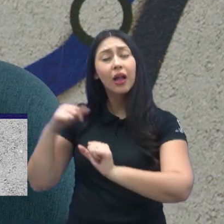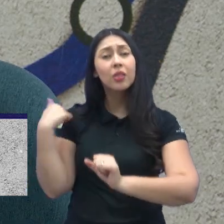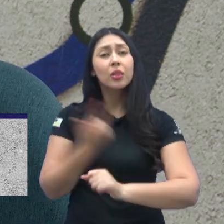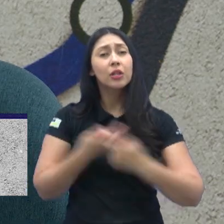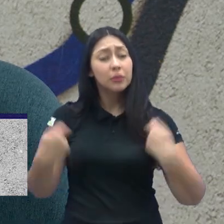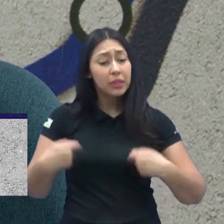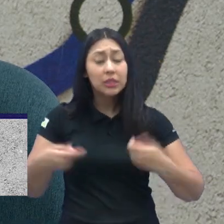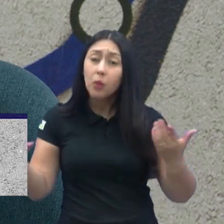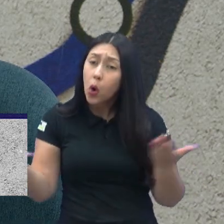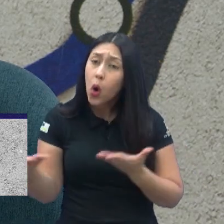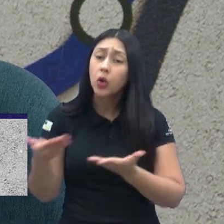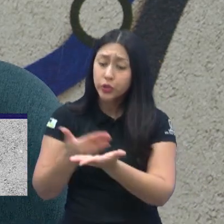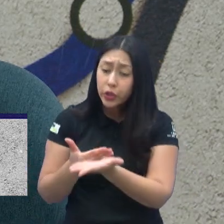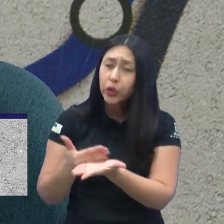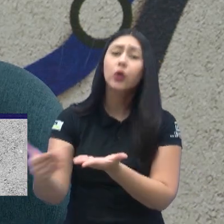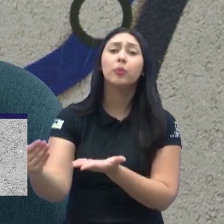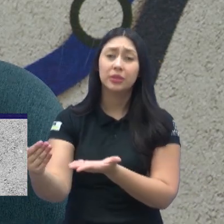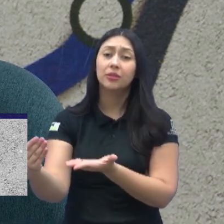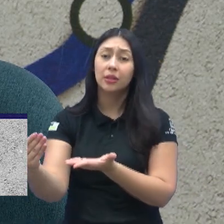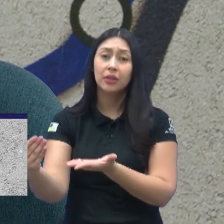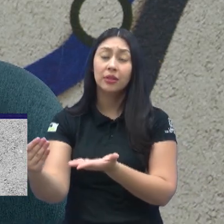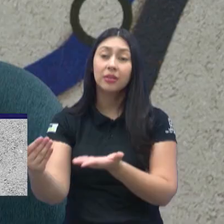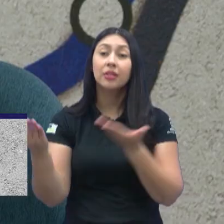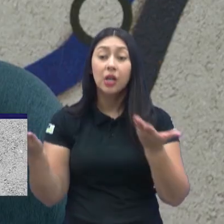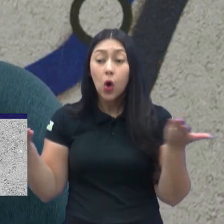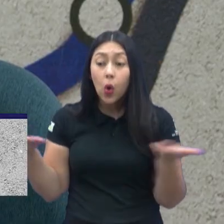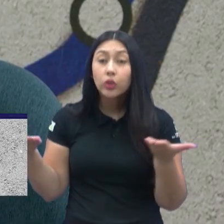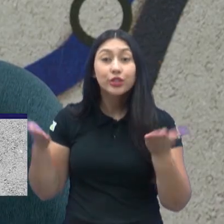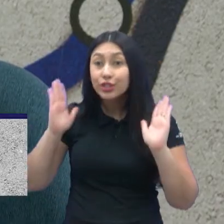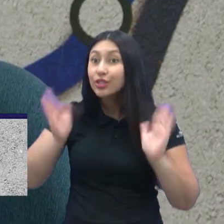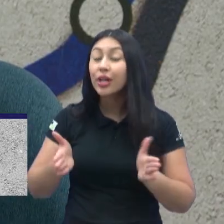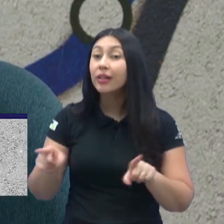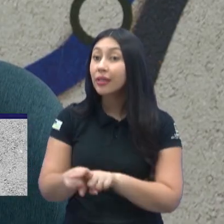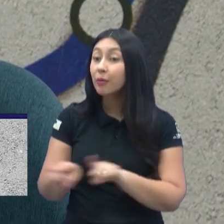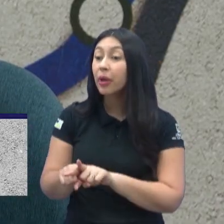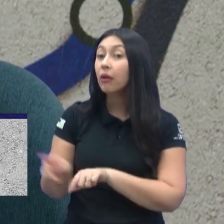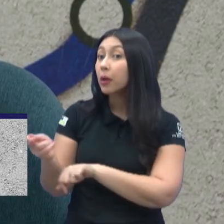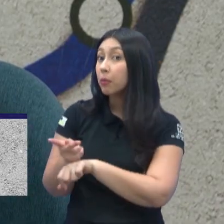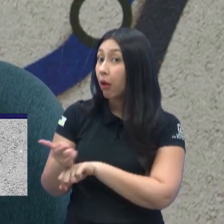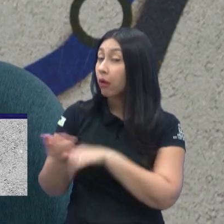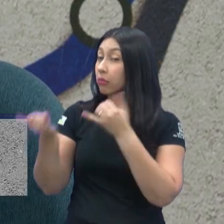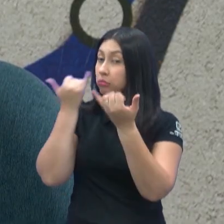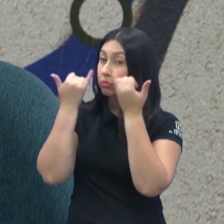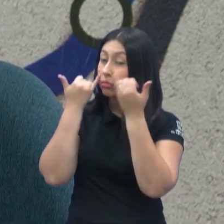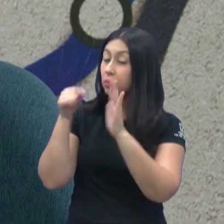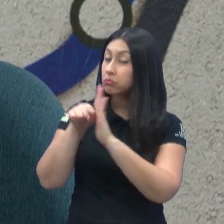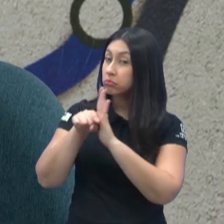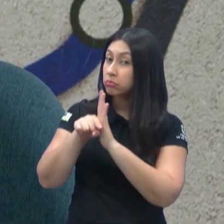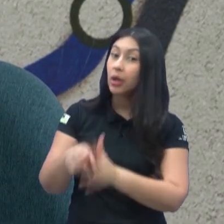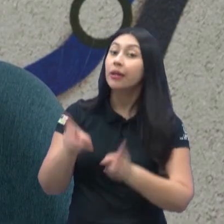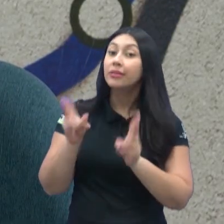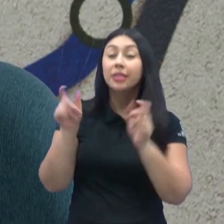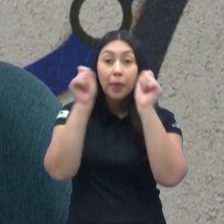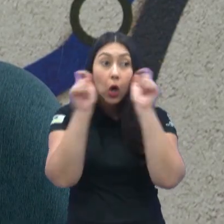hoje, como a própria reportagem disse, começar hoje e buscar informação e sempre estar ligado nas novidades, porque a